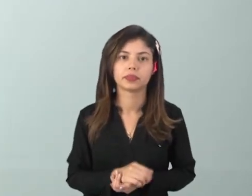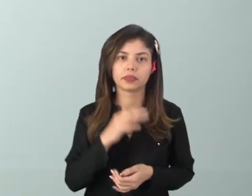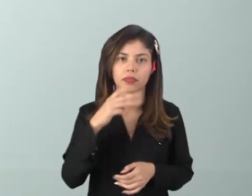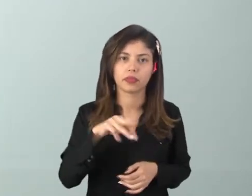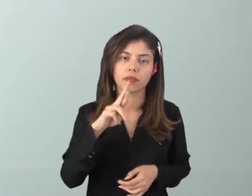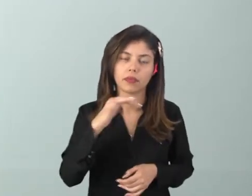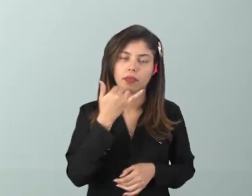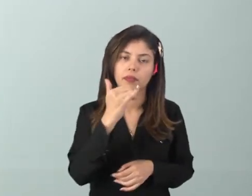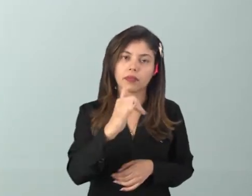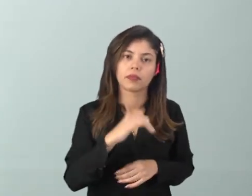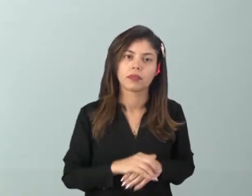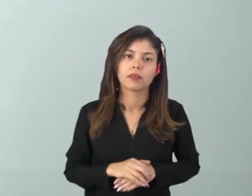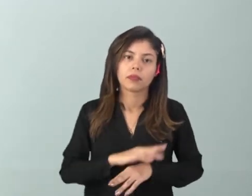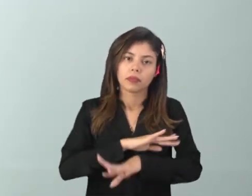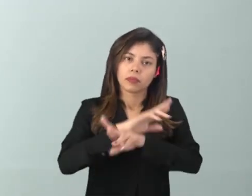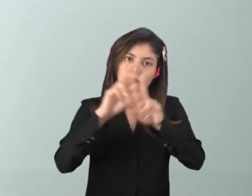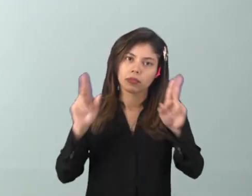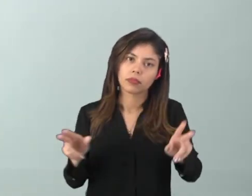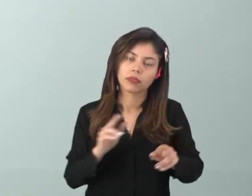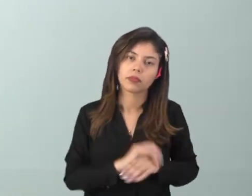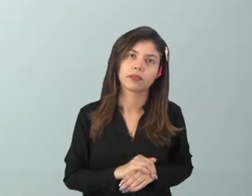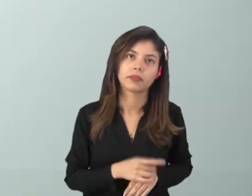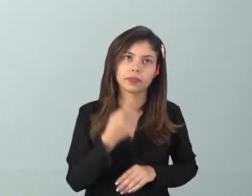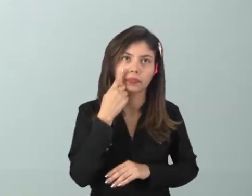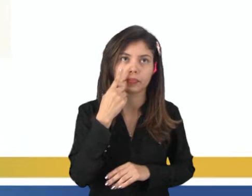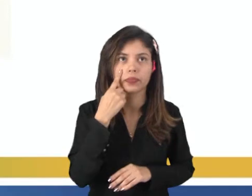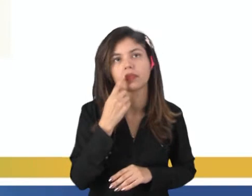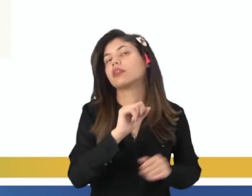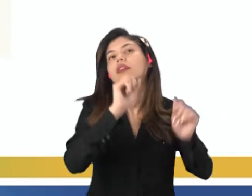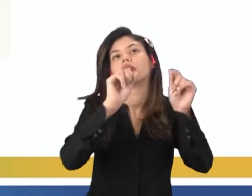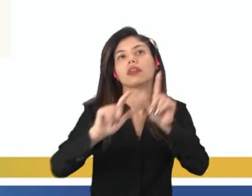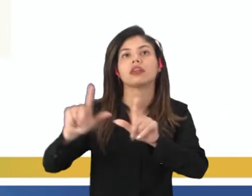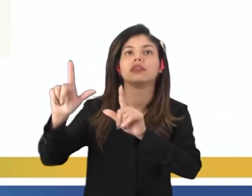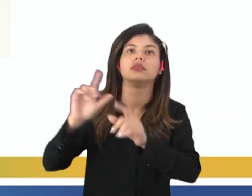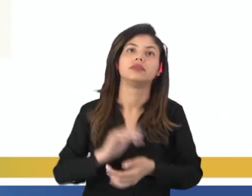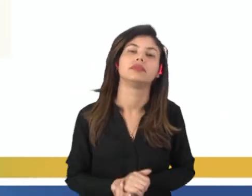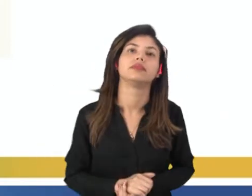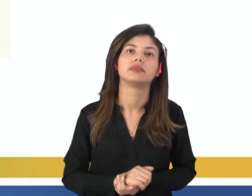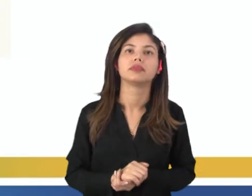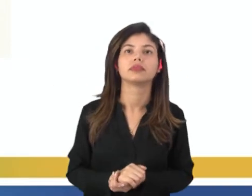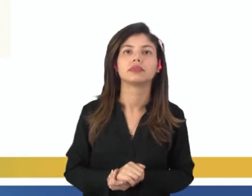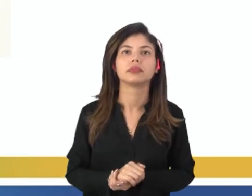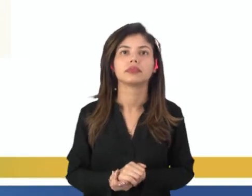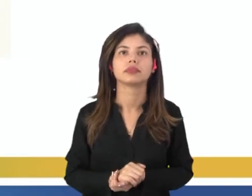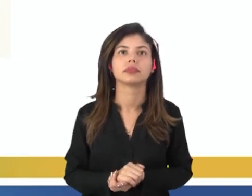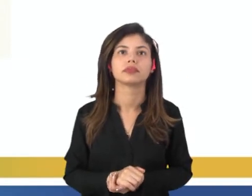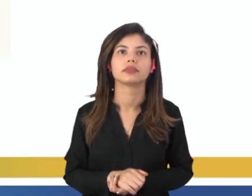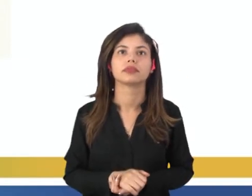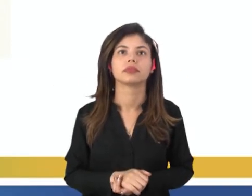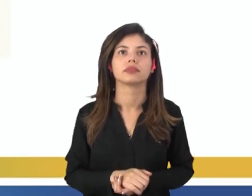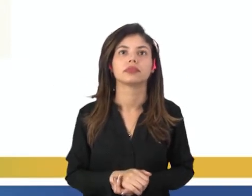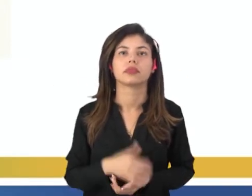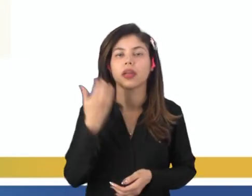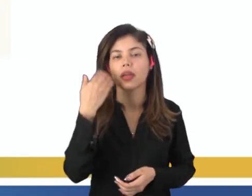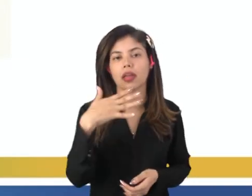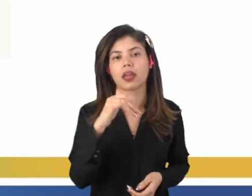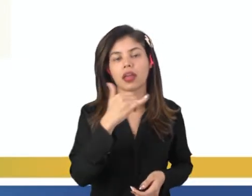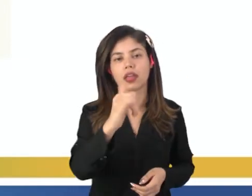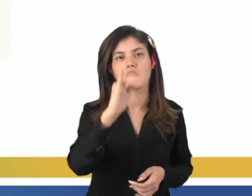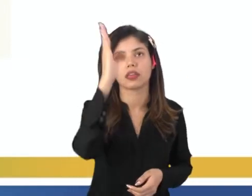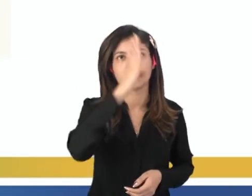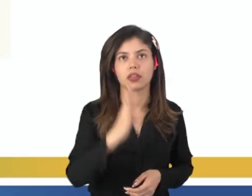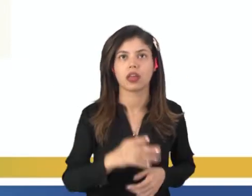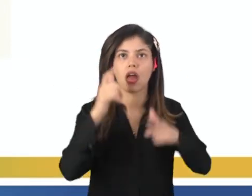matriz energética diversificada. Observem ali no slide, eu coloquei para vocês a matriz elétrica brasileira, ou